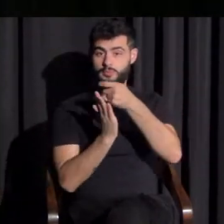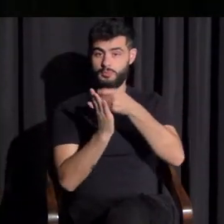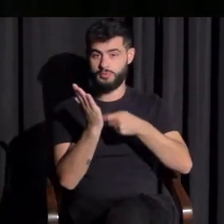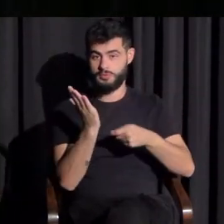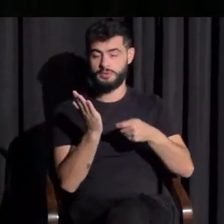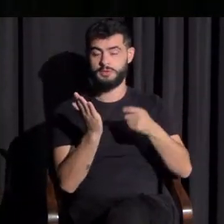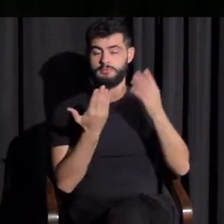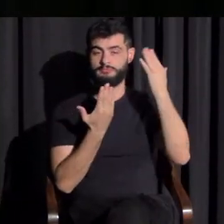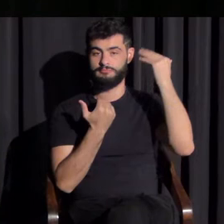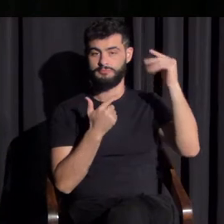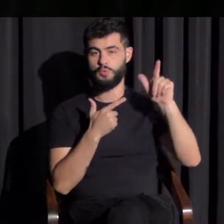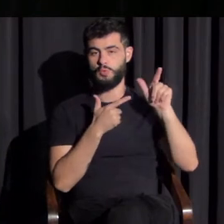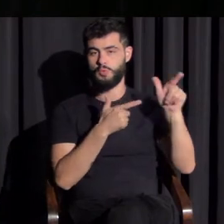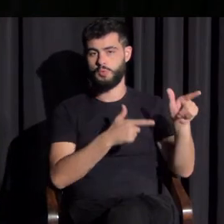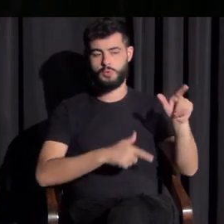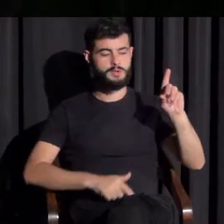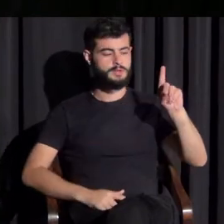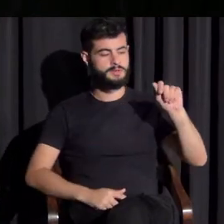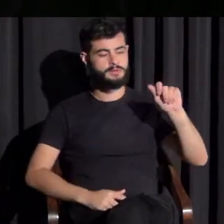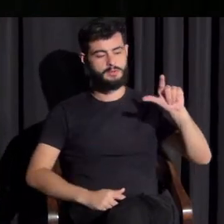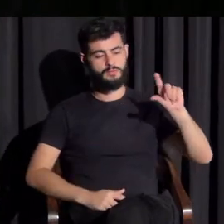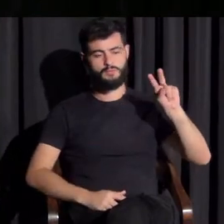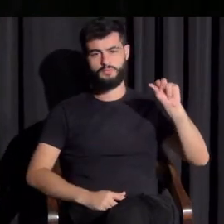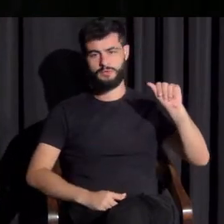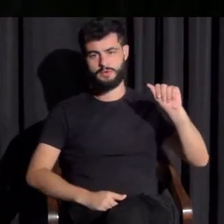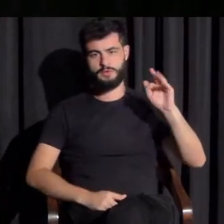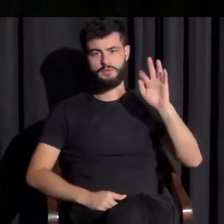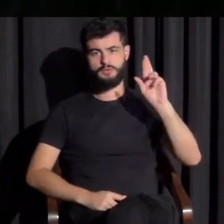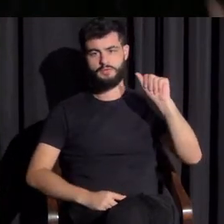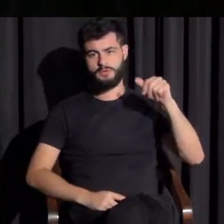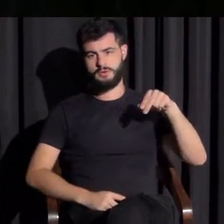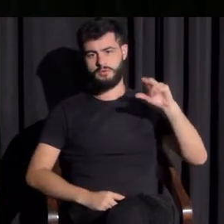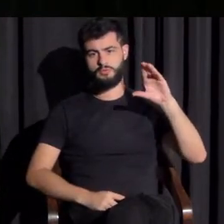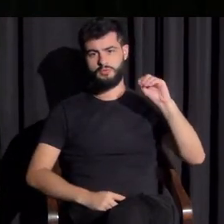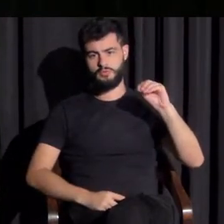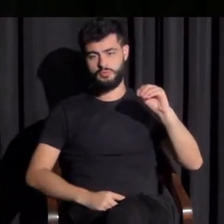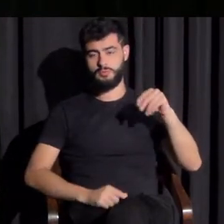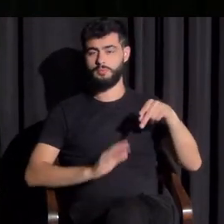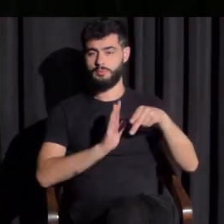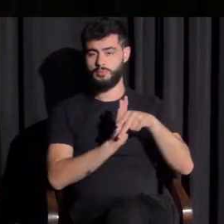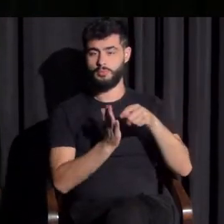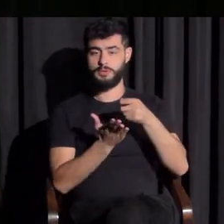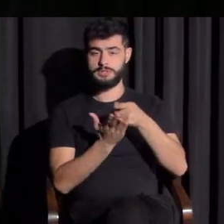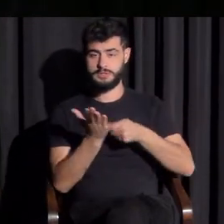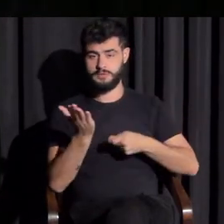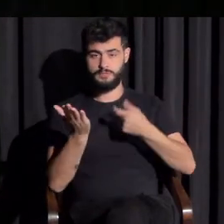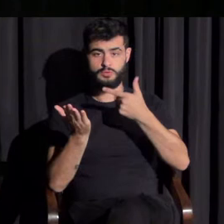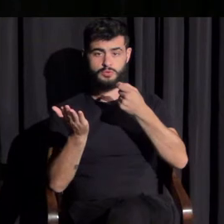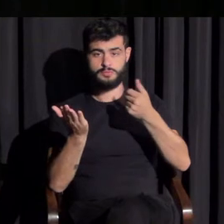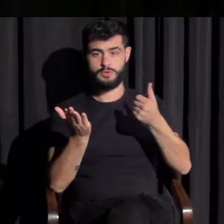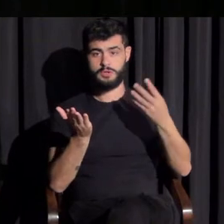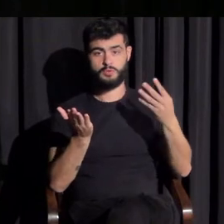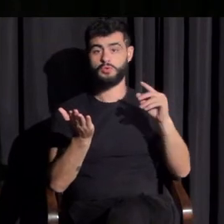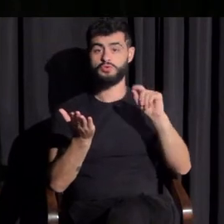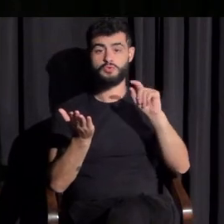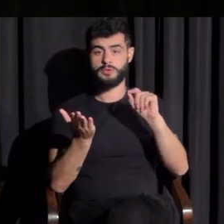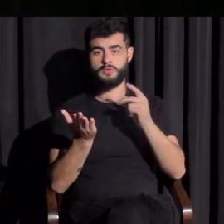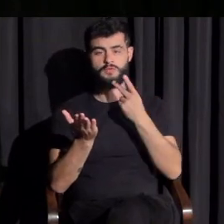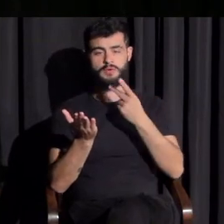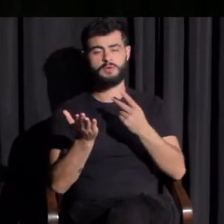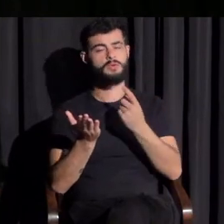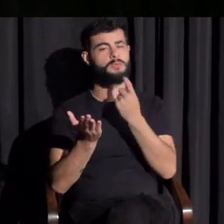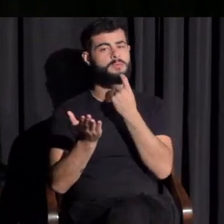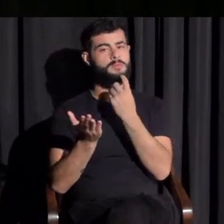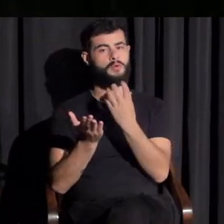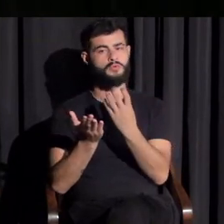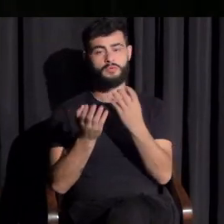mostra, num artigo publicado em 2014, que o Paulo Freire, como secretário de Educação da cidade de São Paulo, já